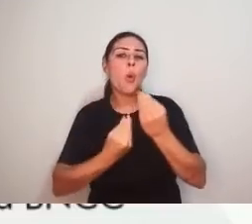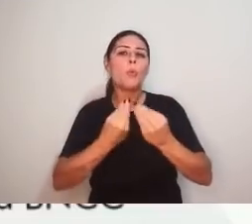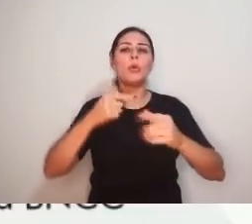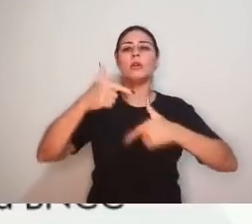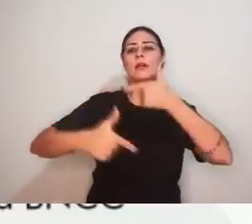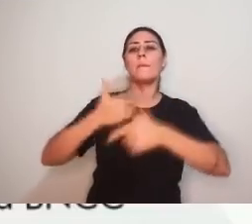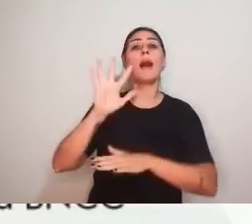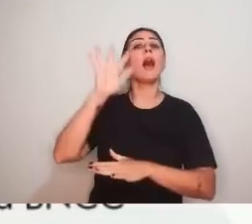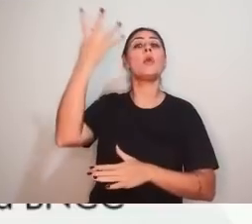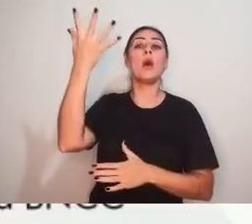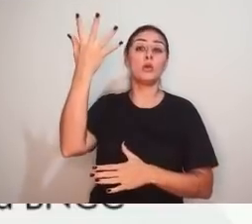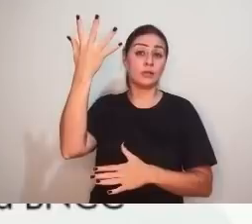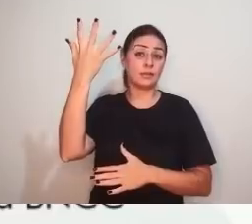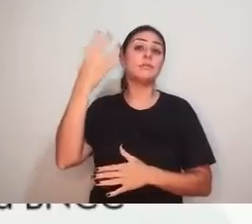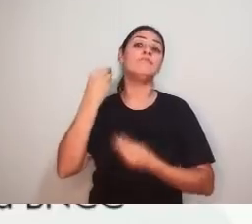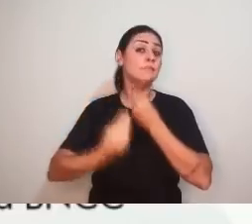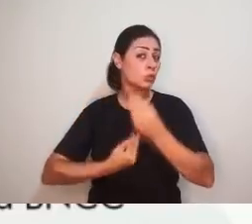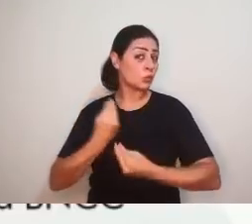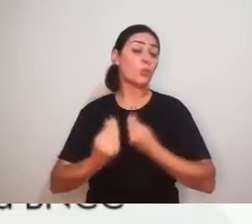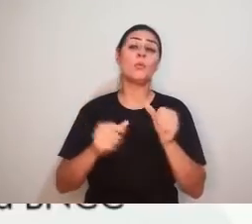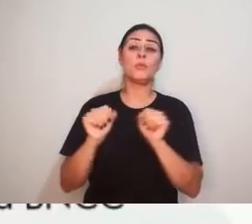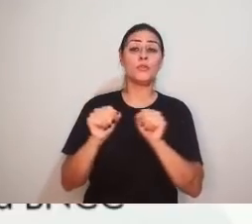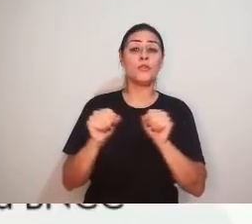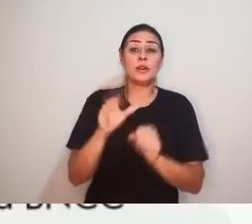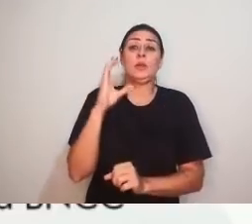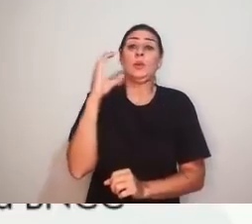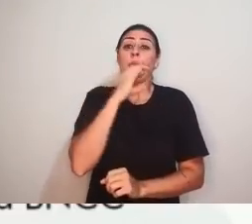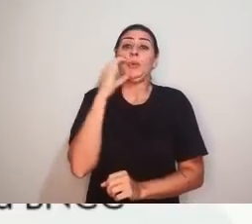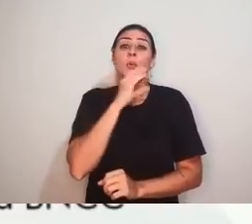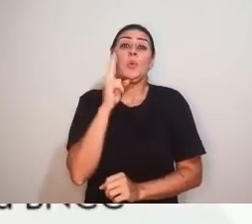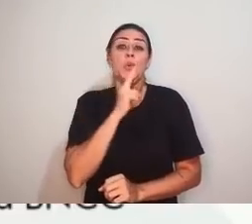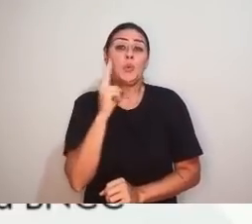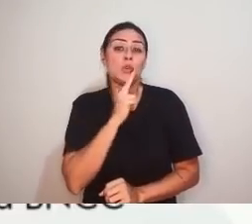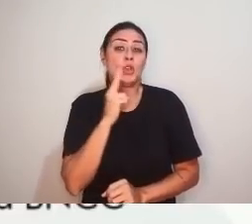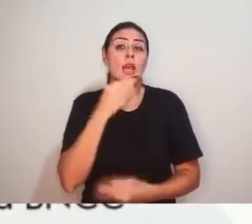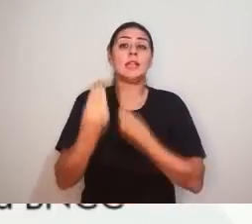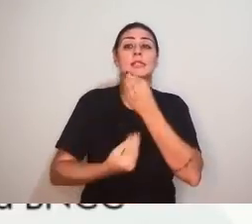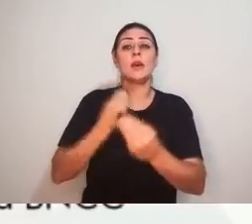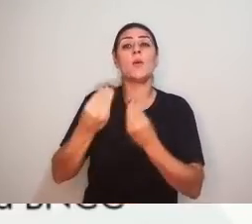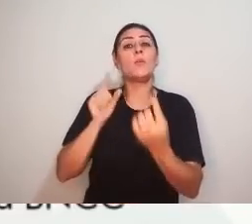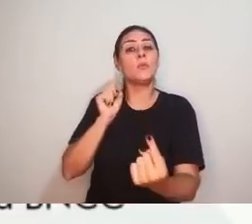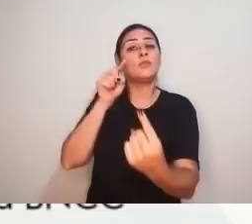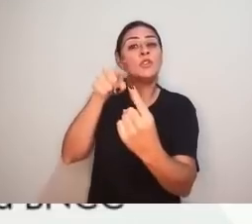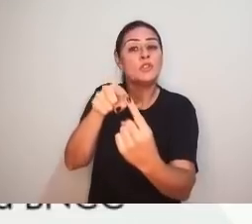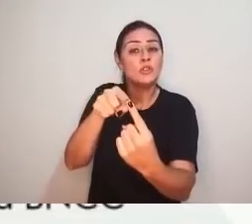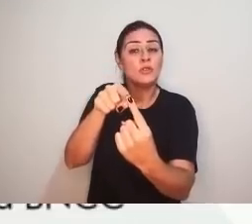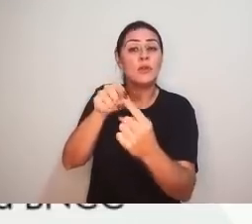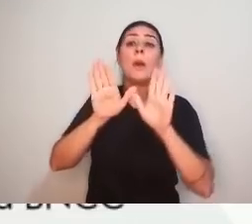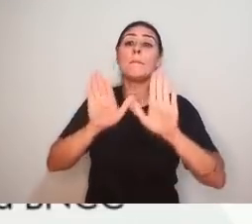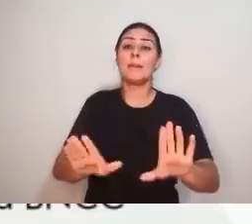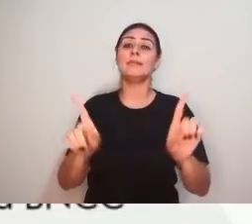o tom do trabalho que vai ser desenvolvido, no sentido da sua urgência, no sentido da sua